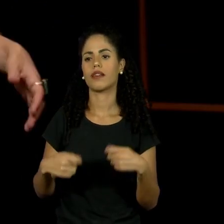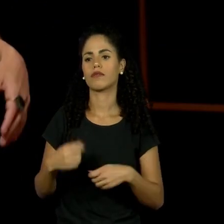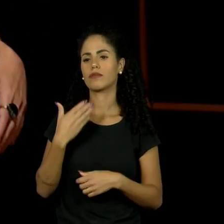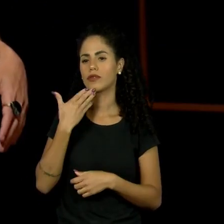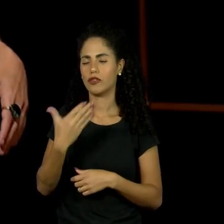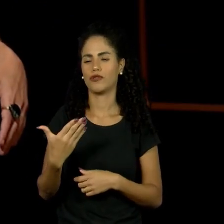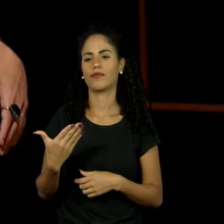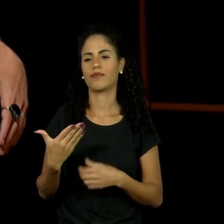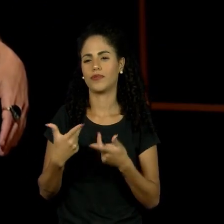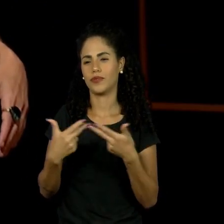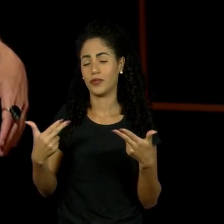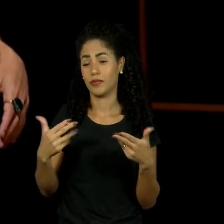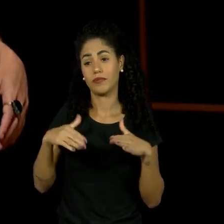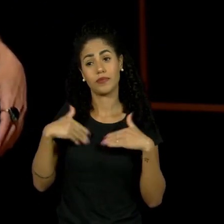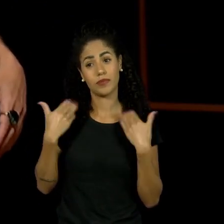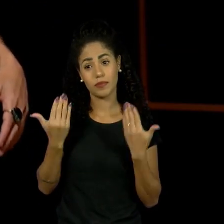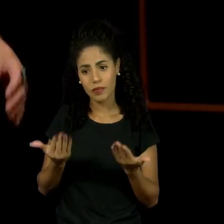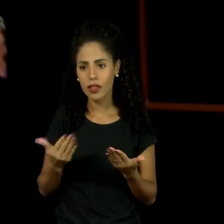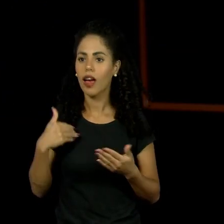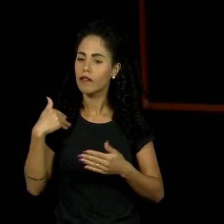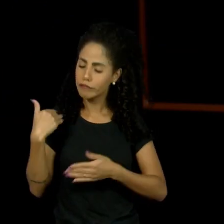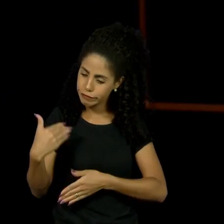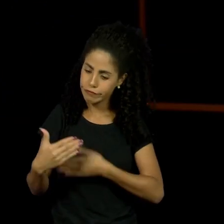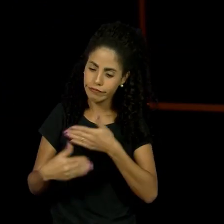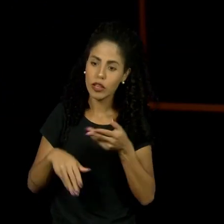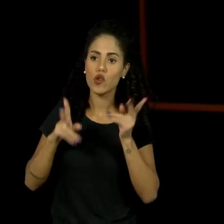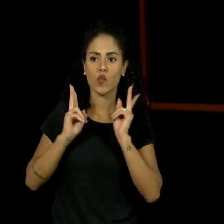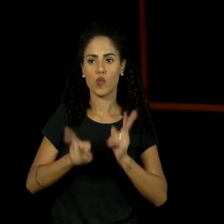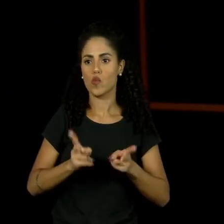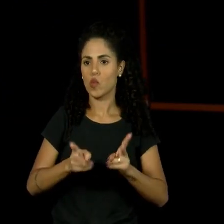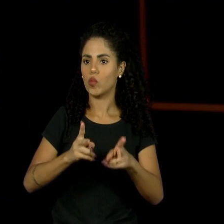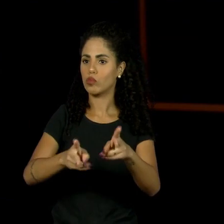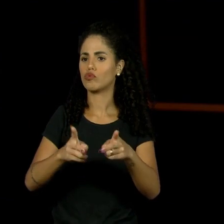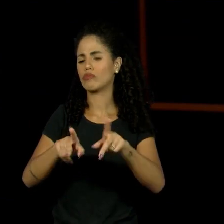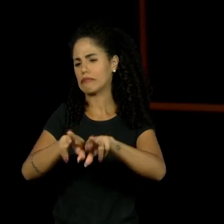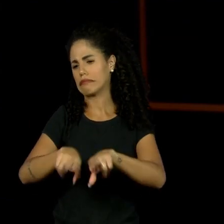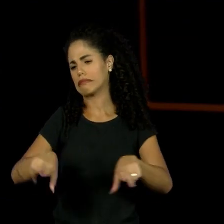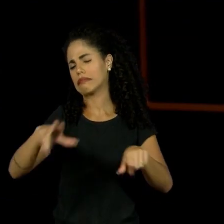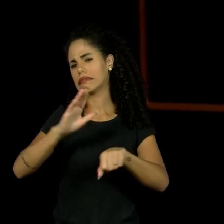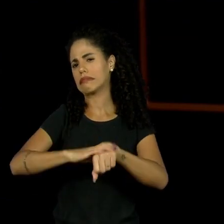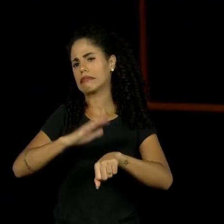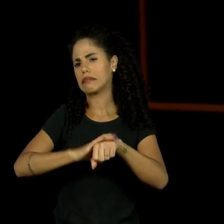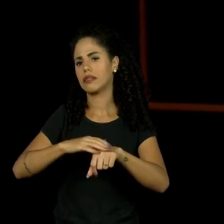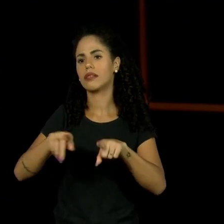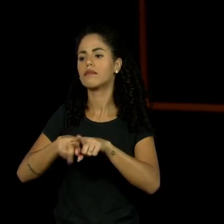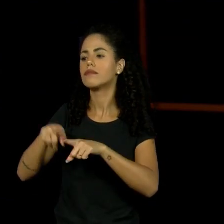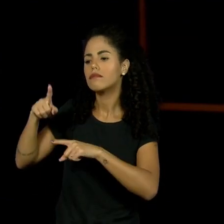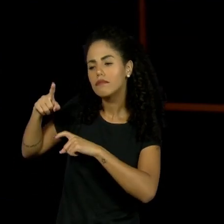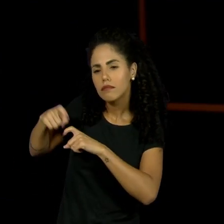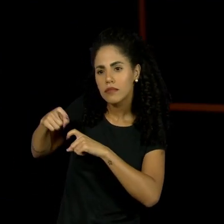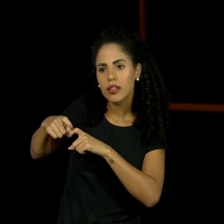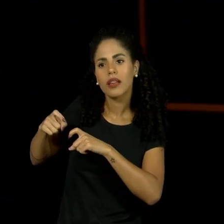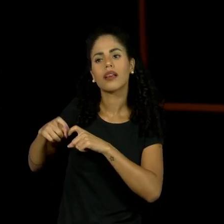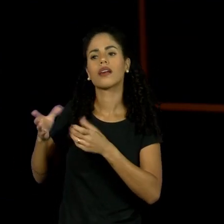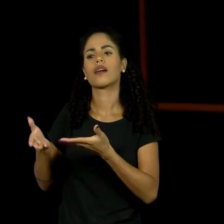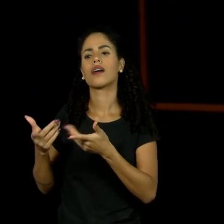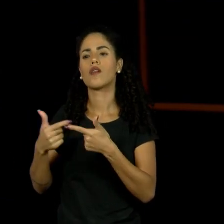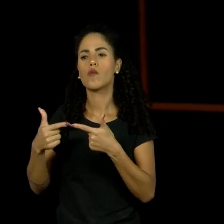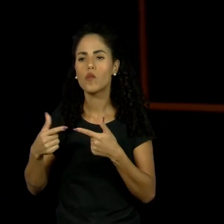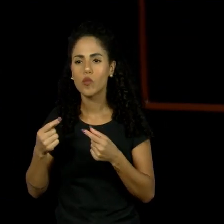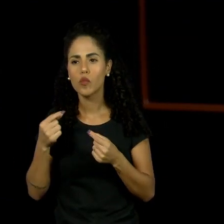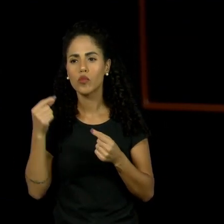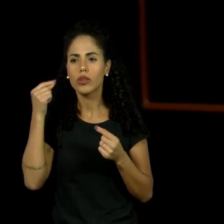manobras. E aí a minha viagem continuou, fui fazer muita coisa, né? Medicina oriental, muita